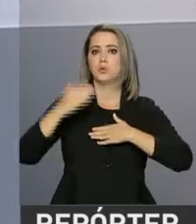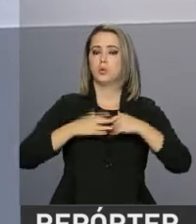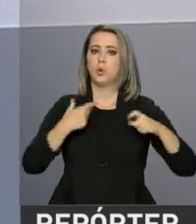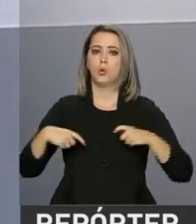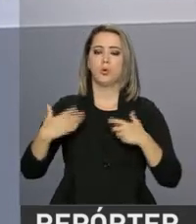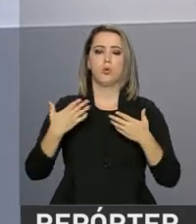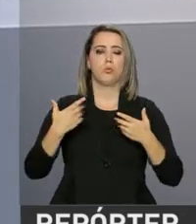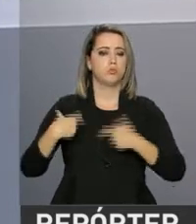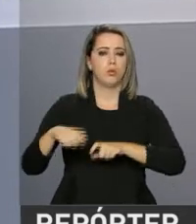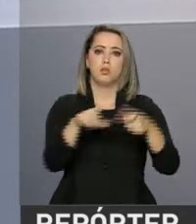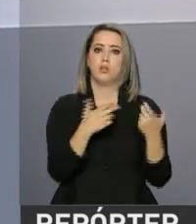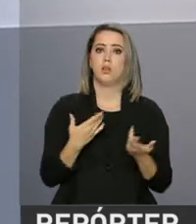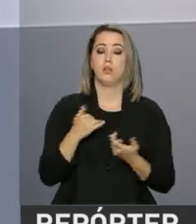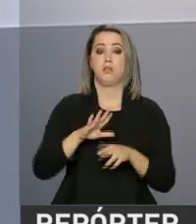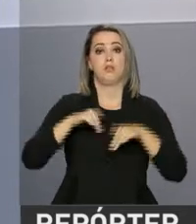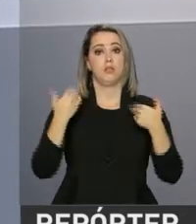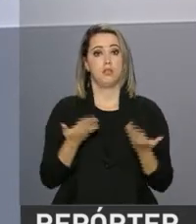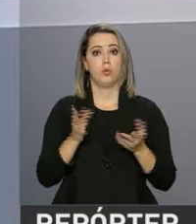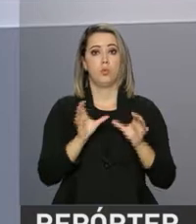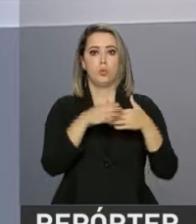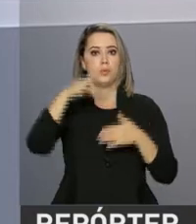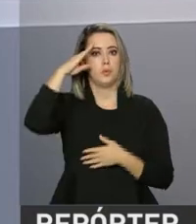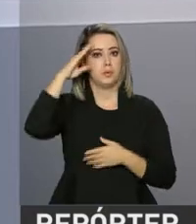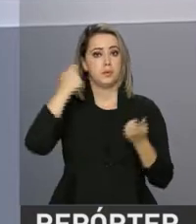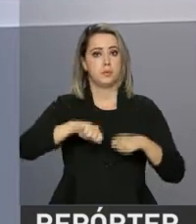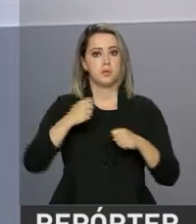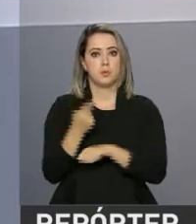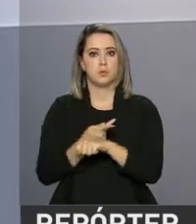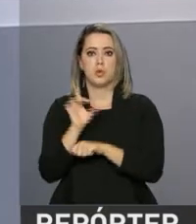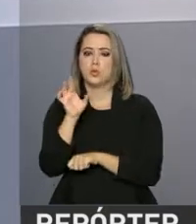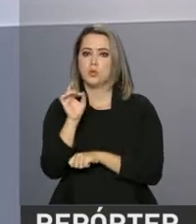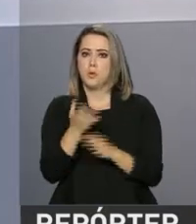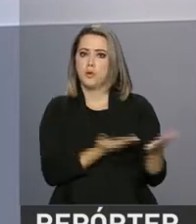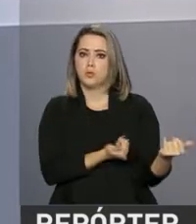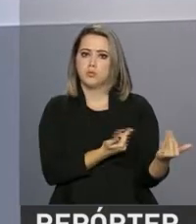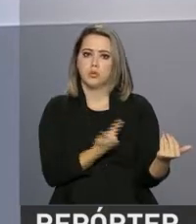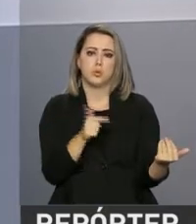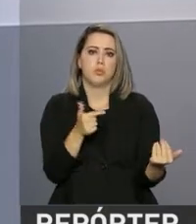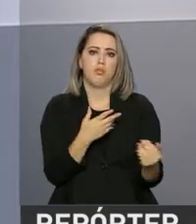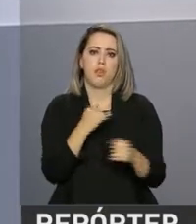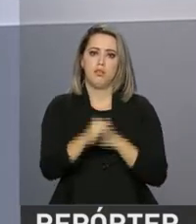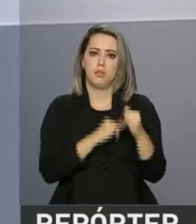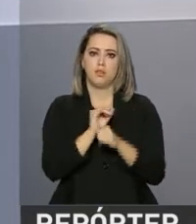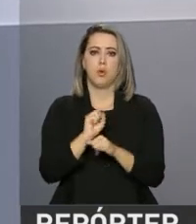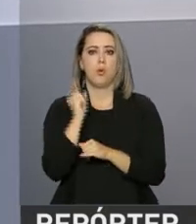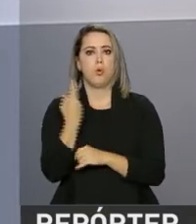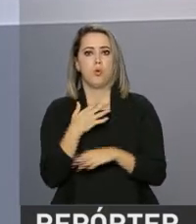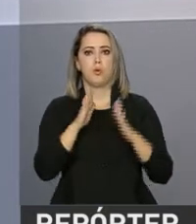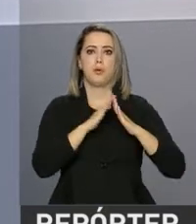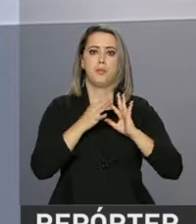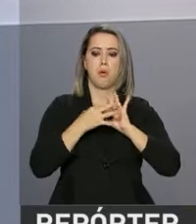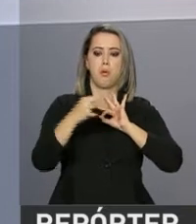situação portanto a junta militar deve ser procurada apenas pelos jovens que não têm internet e por aqueles que